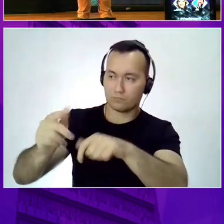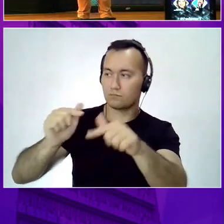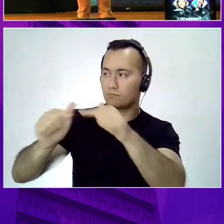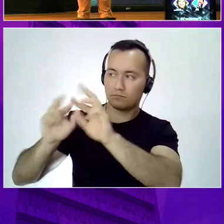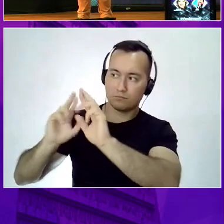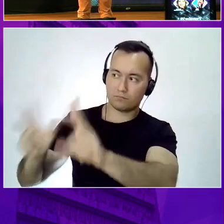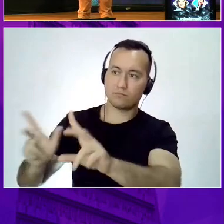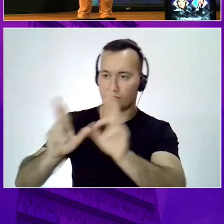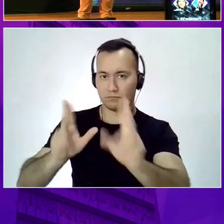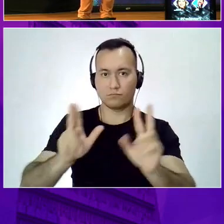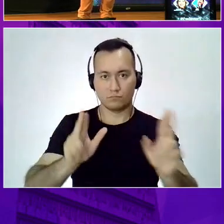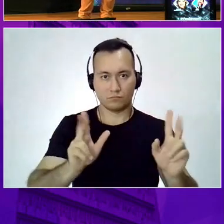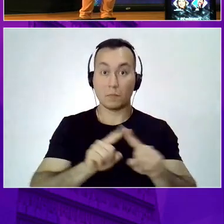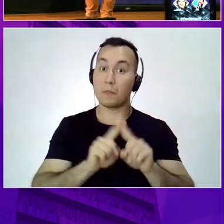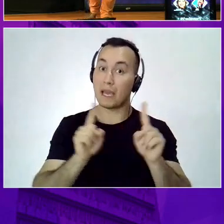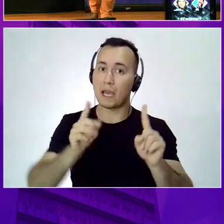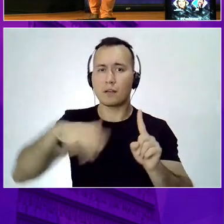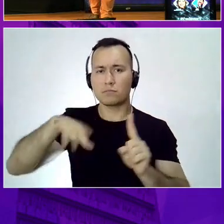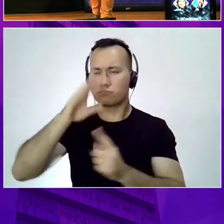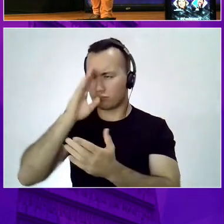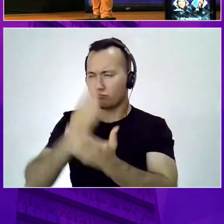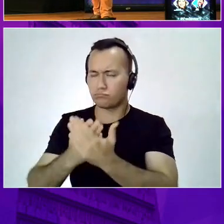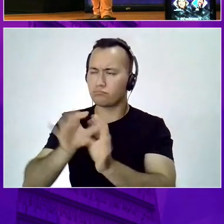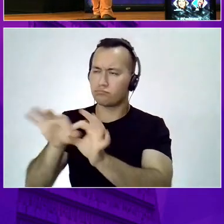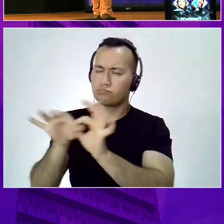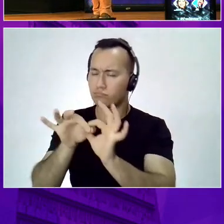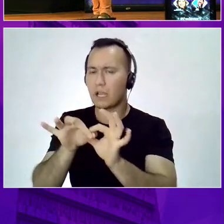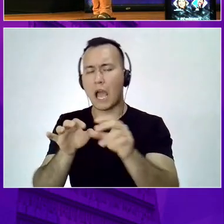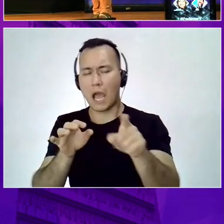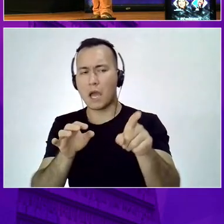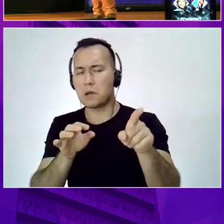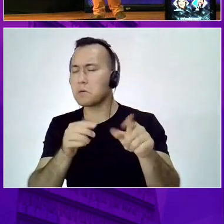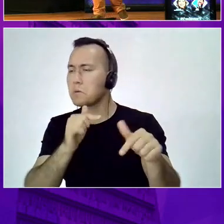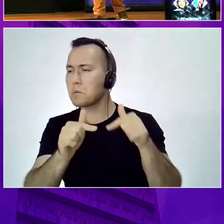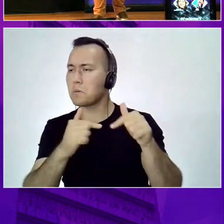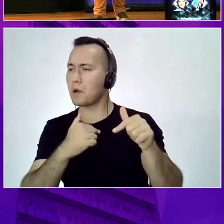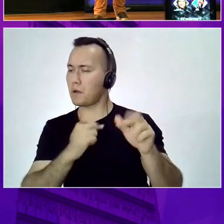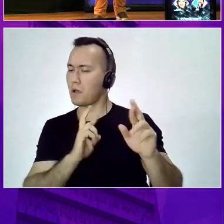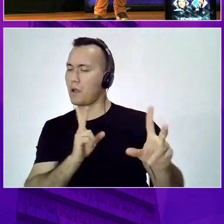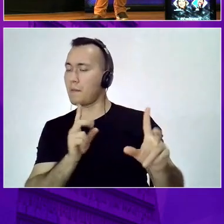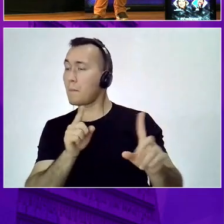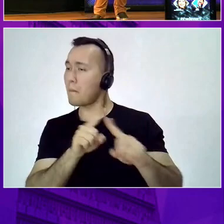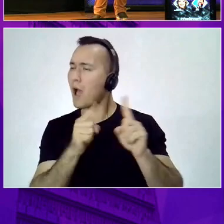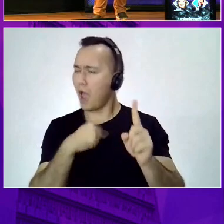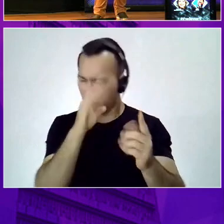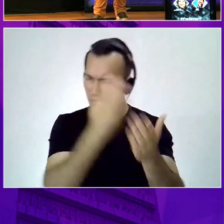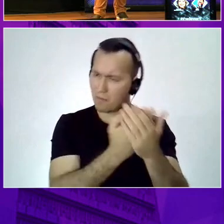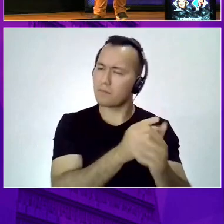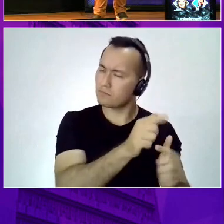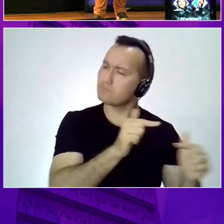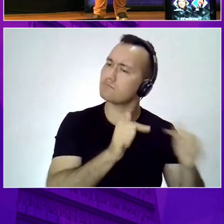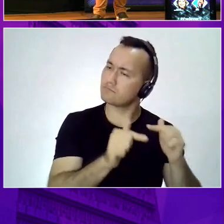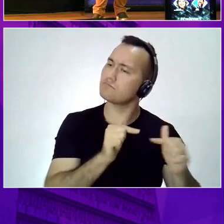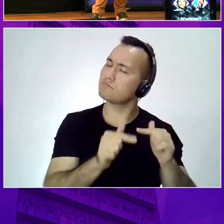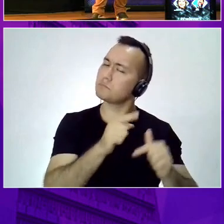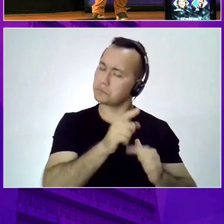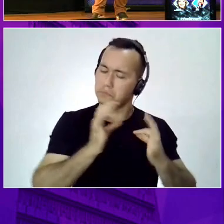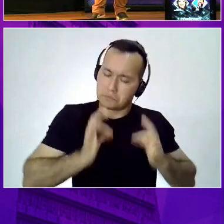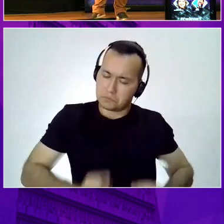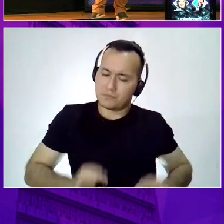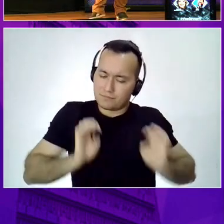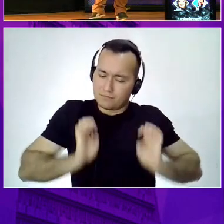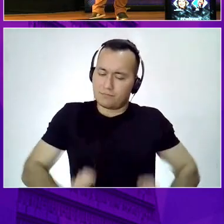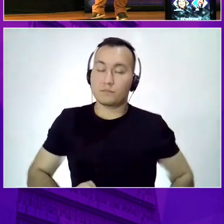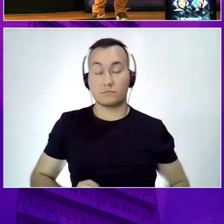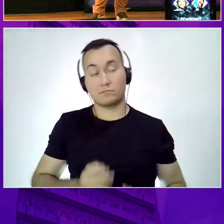diferente, dava certo. Então, isso fazia com que a tua direcionamento não vai ser muito